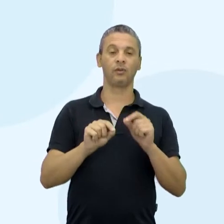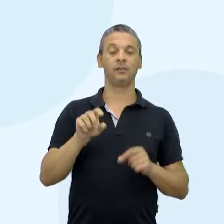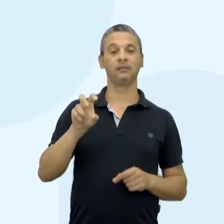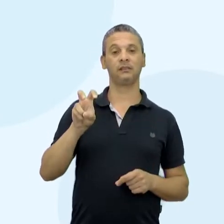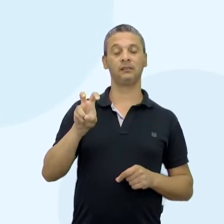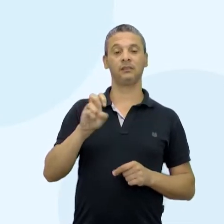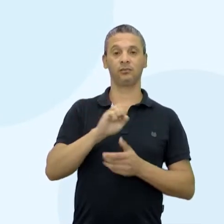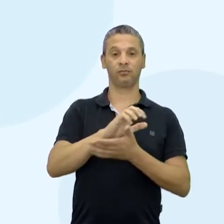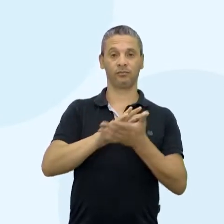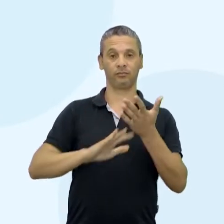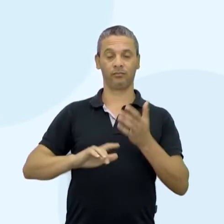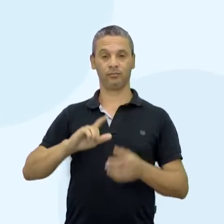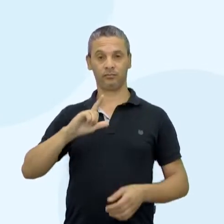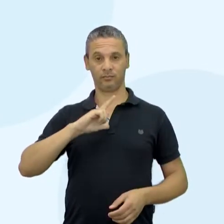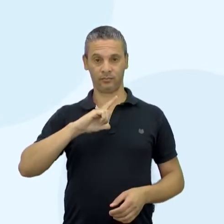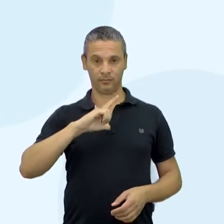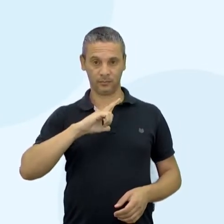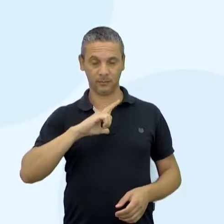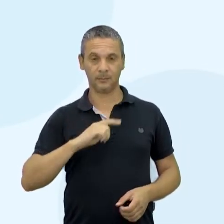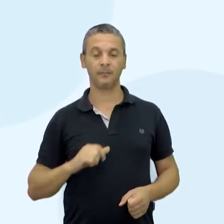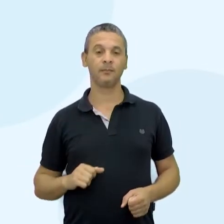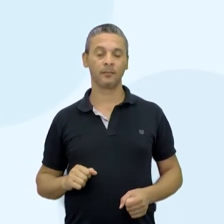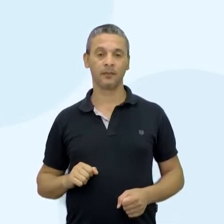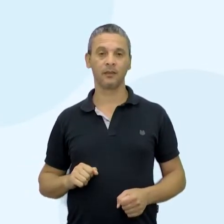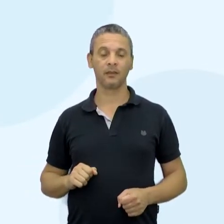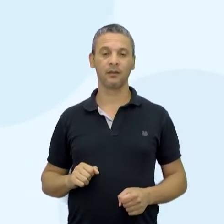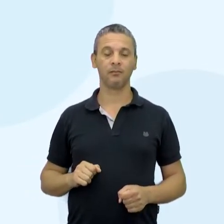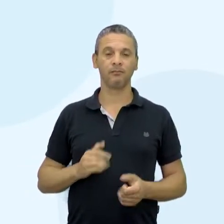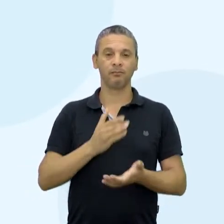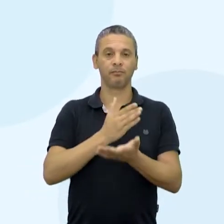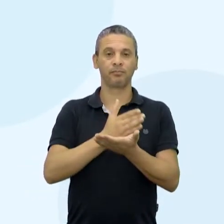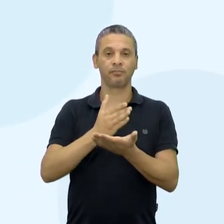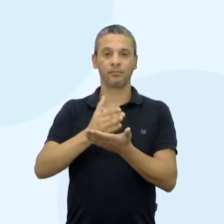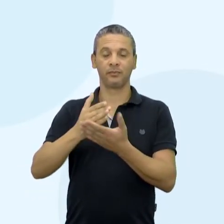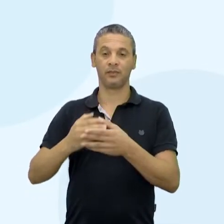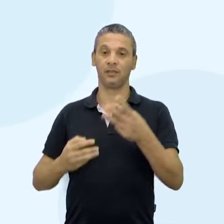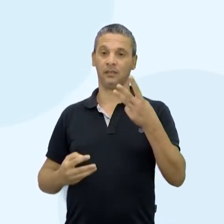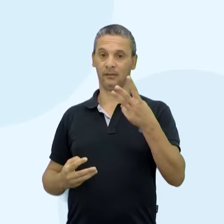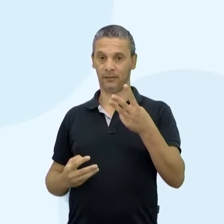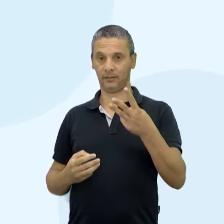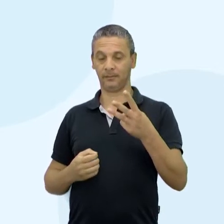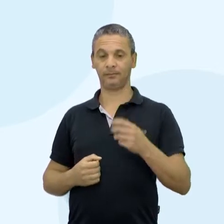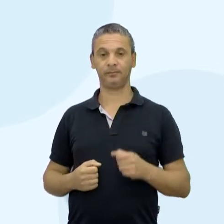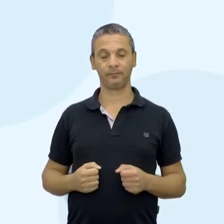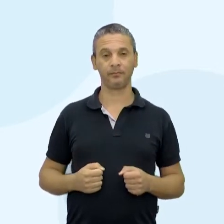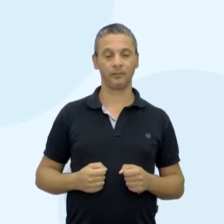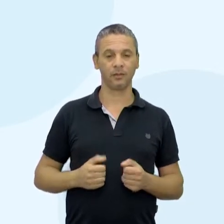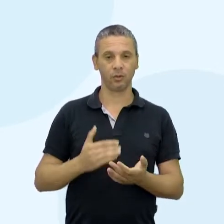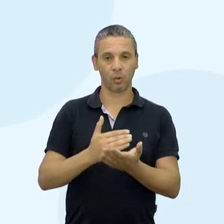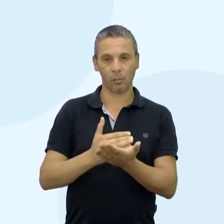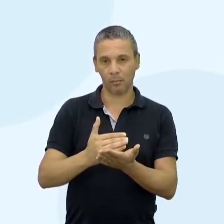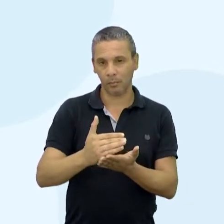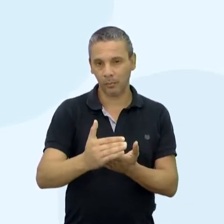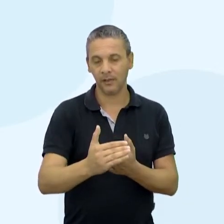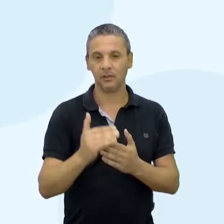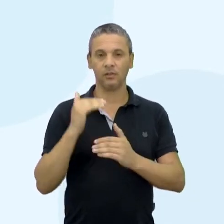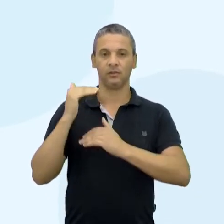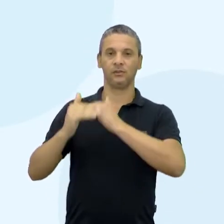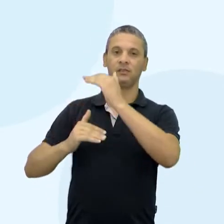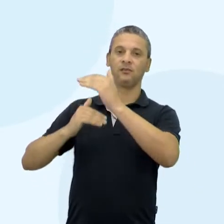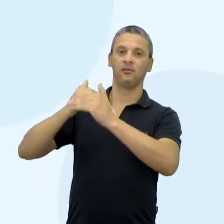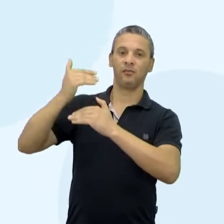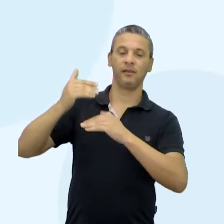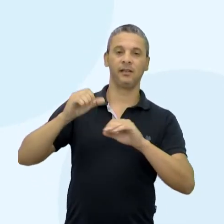5 atividades e ele está subdividido em 3 etapas: introdução,